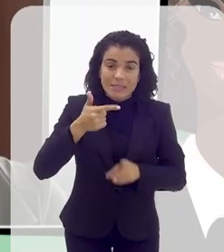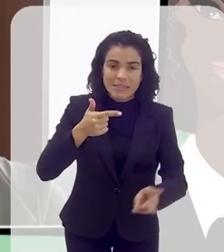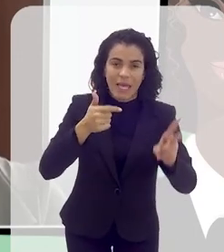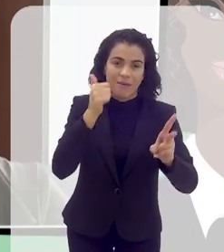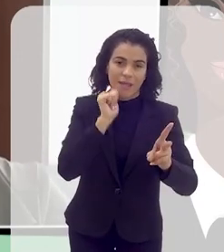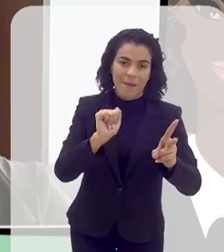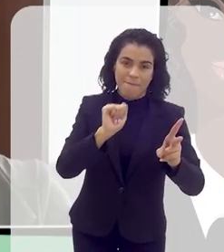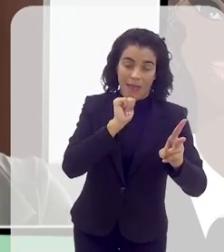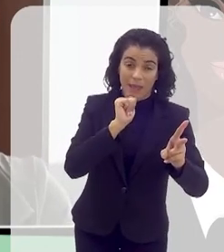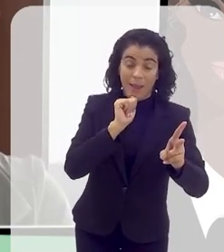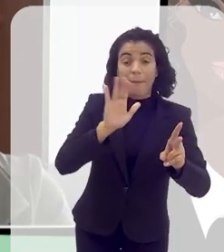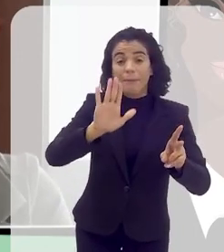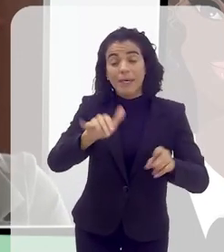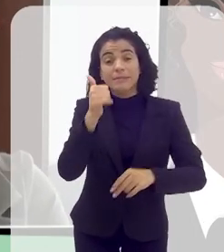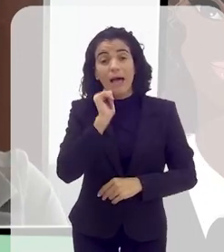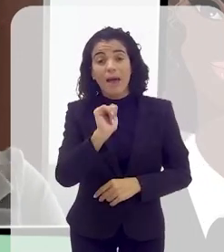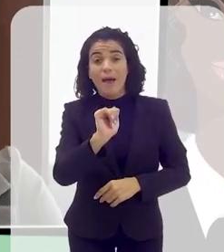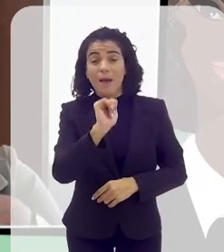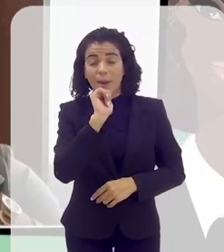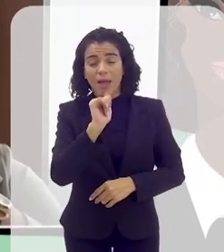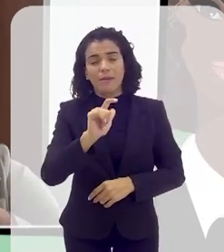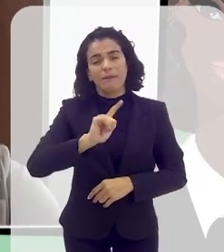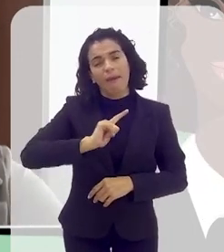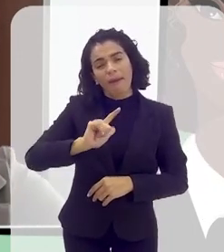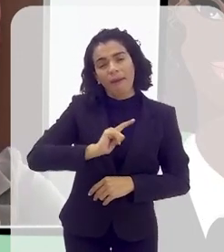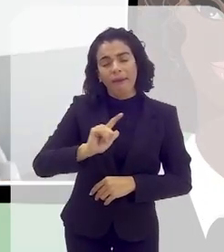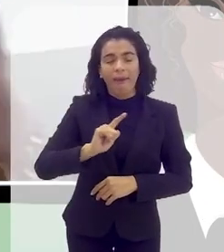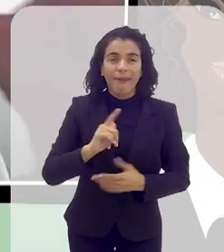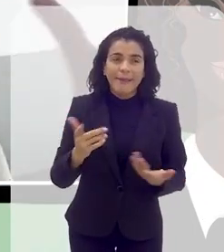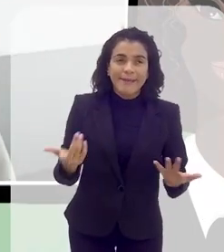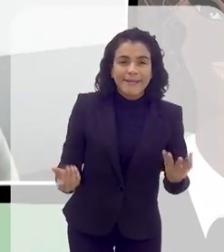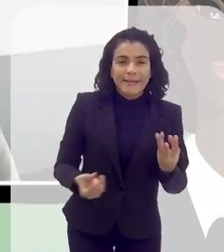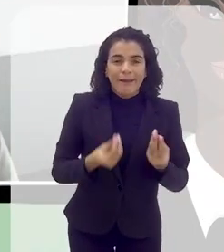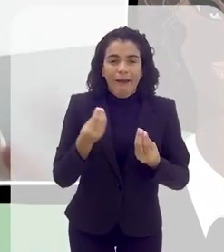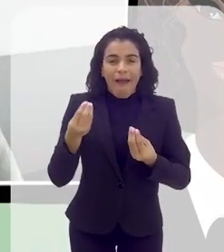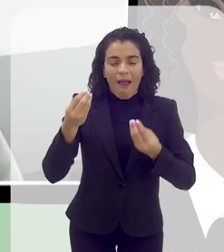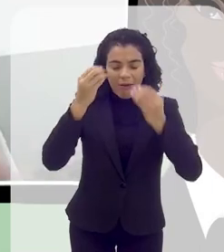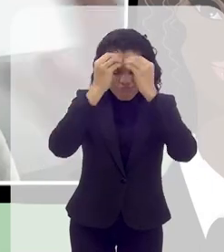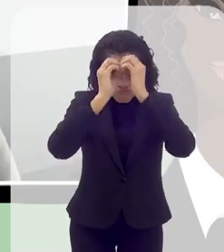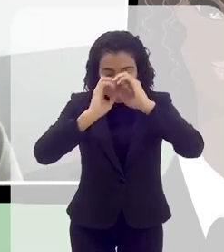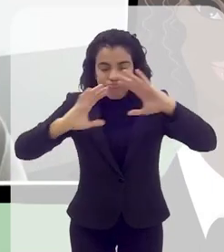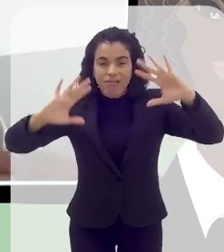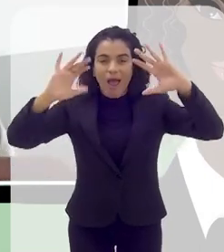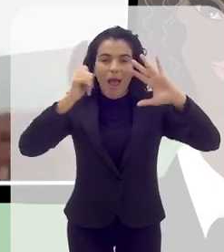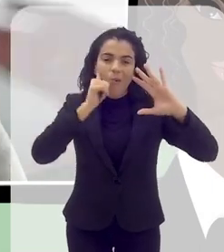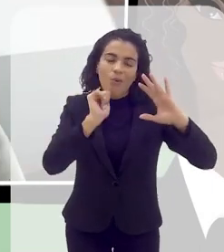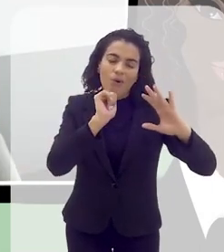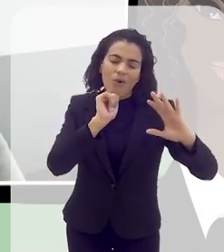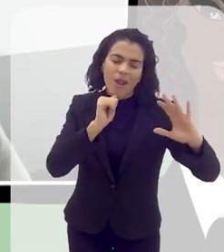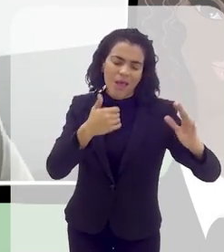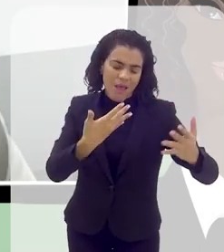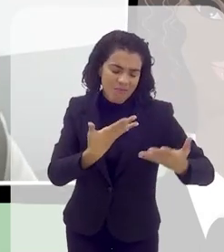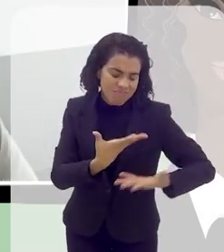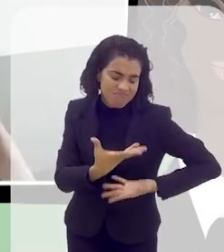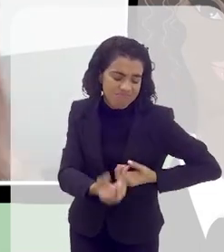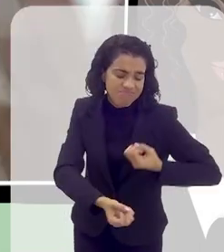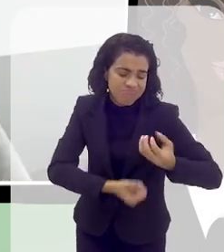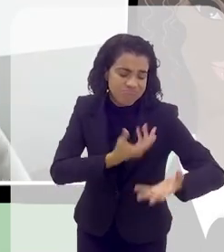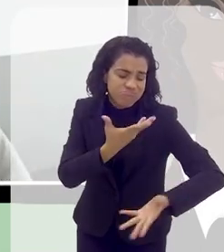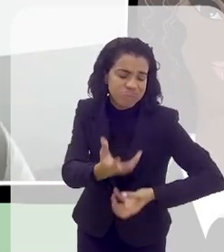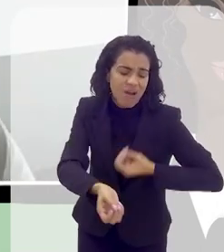falou da mãe. Mas como a mãe vem com todo esse, com essa fantasia dessa mulher que doa, dessa